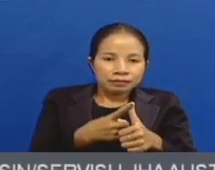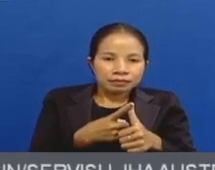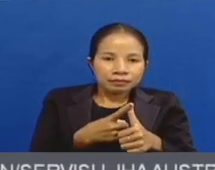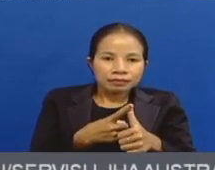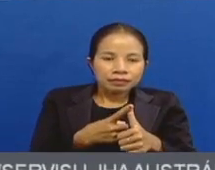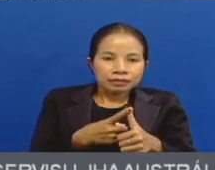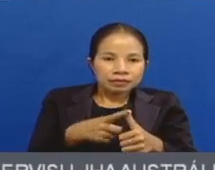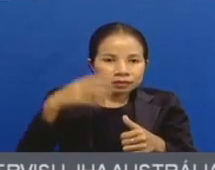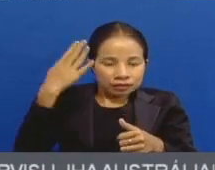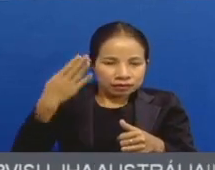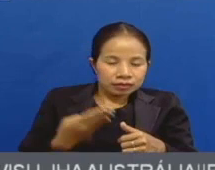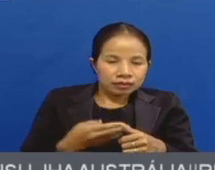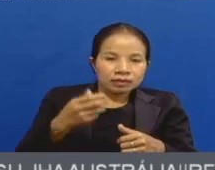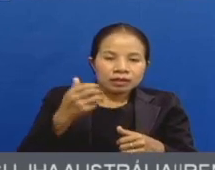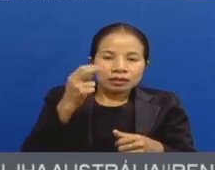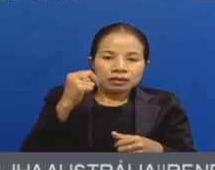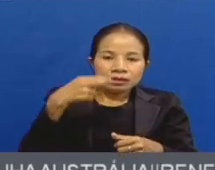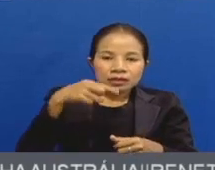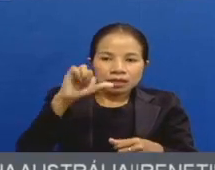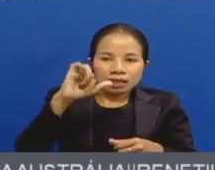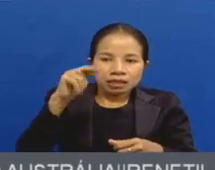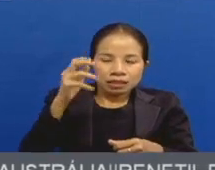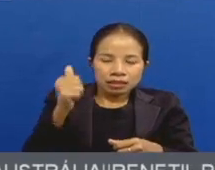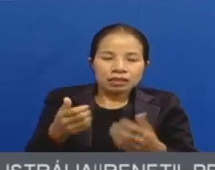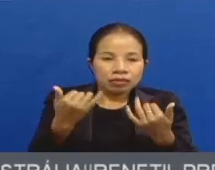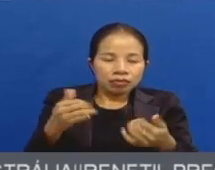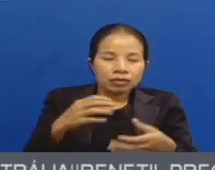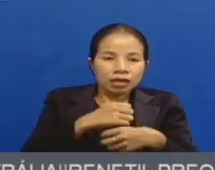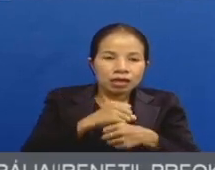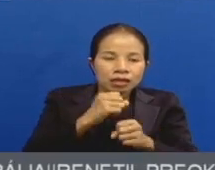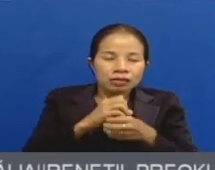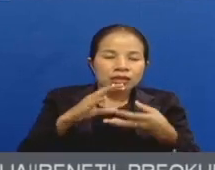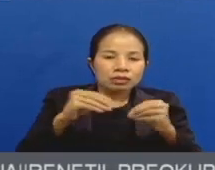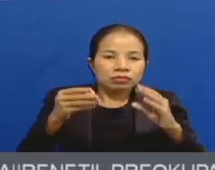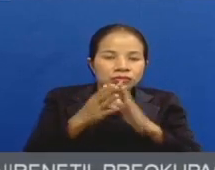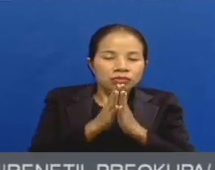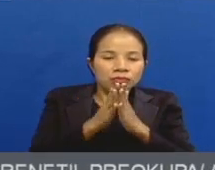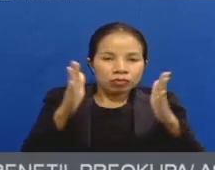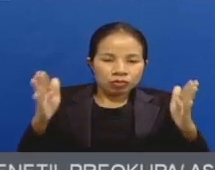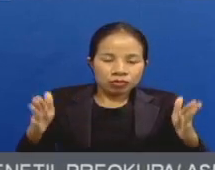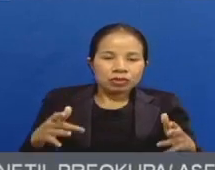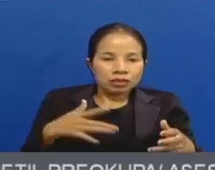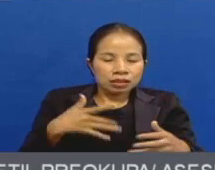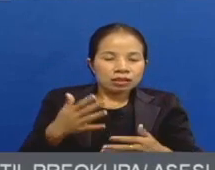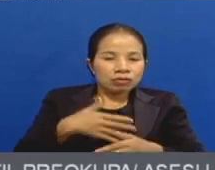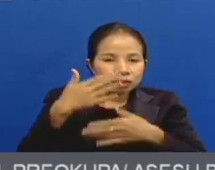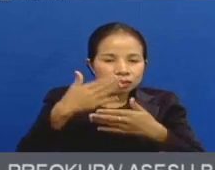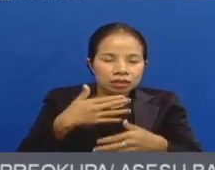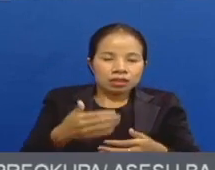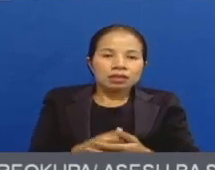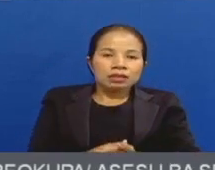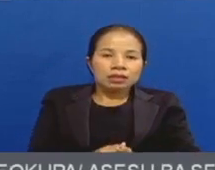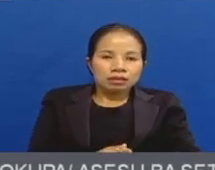nacional senhora Angelina Lopes Sarmento no ohin marca tan historia botira orgulho botira